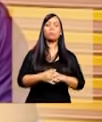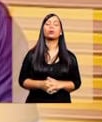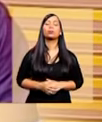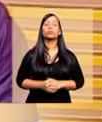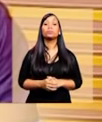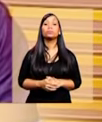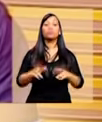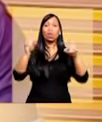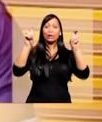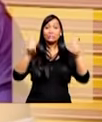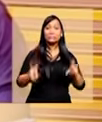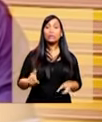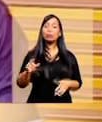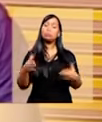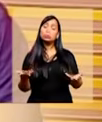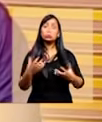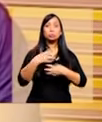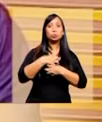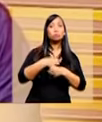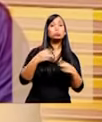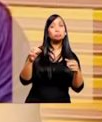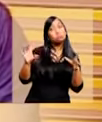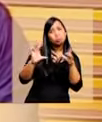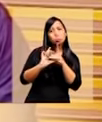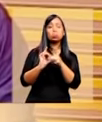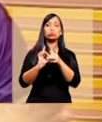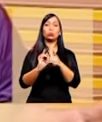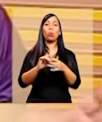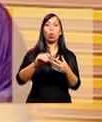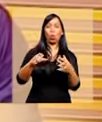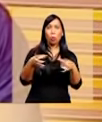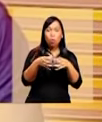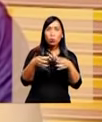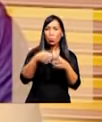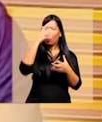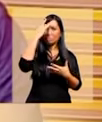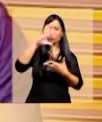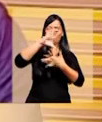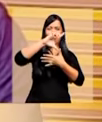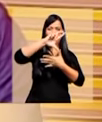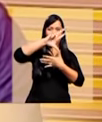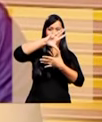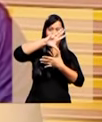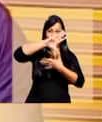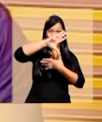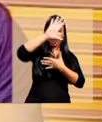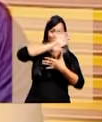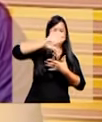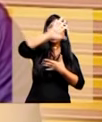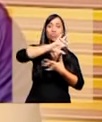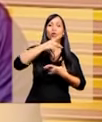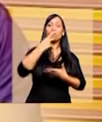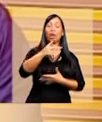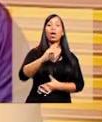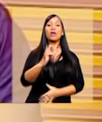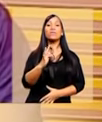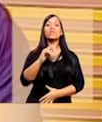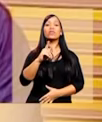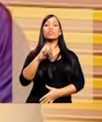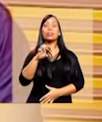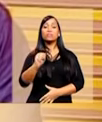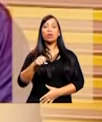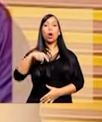expressões. Essas expressões, elas de algum modo se complementam. Os latinos, lá na antiguidade, eles diziam